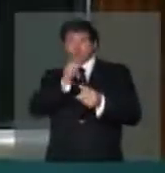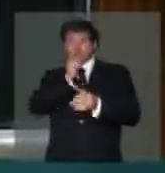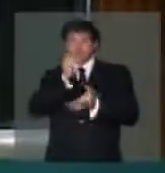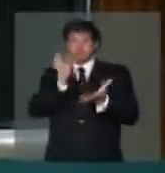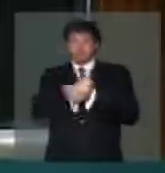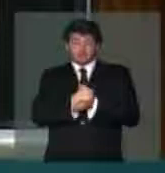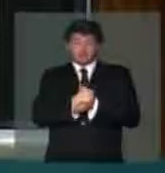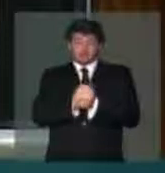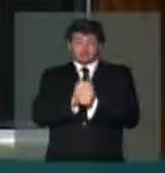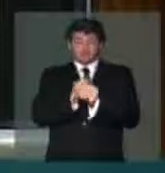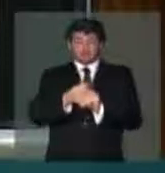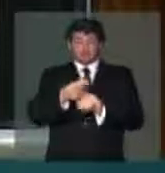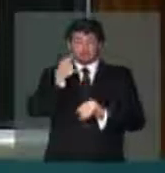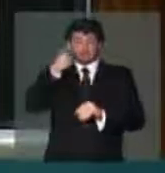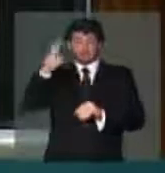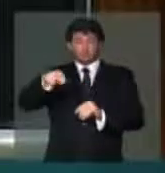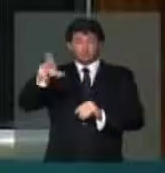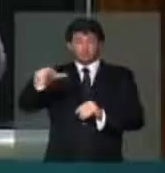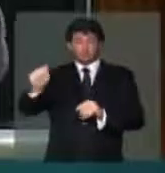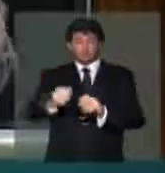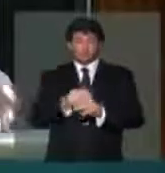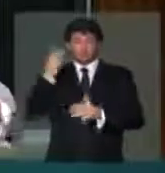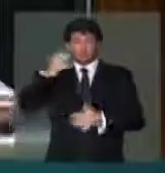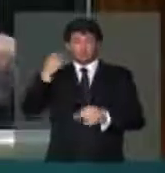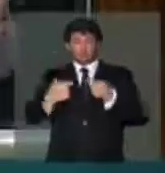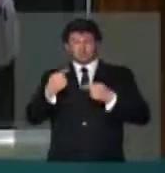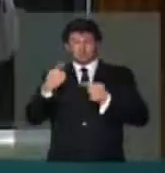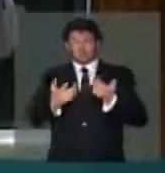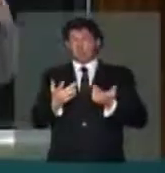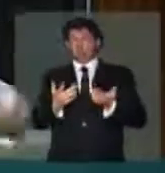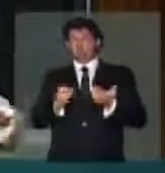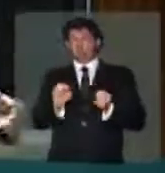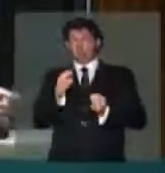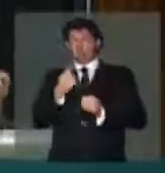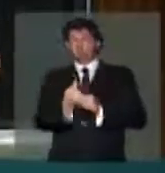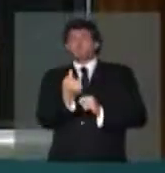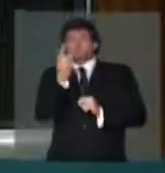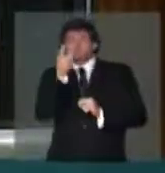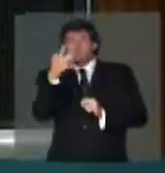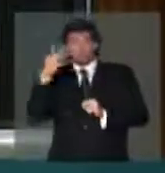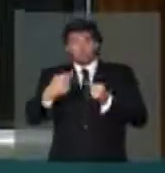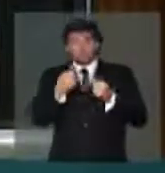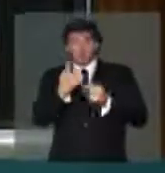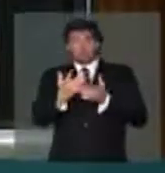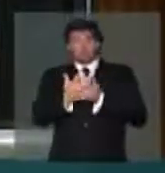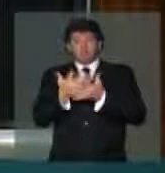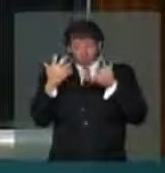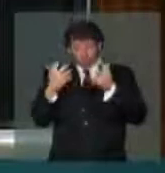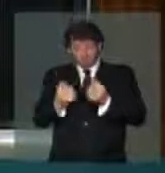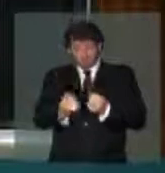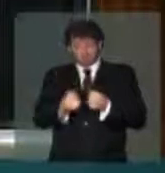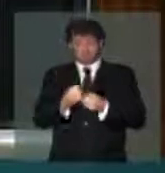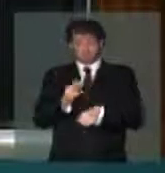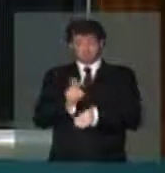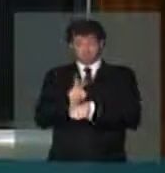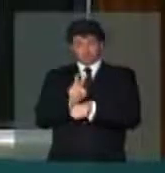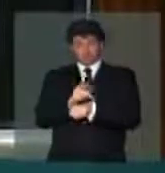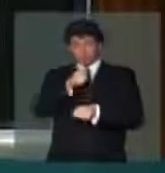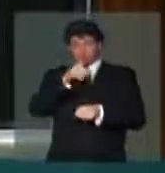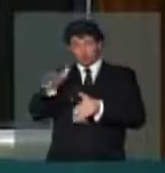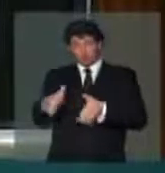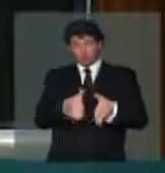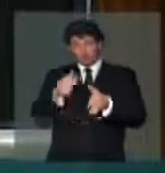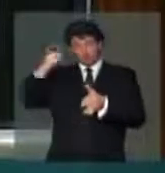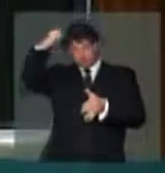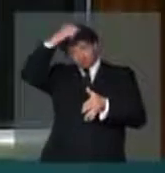Infelizmente, nunca se viu políticas, ou pelo menos uma política, que diz assim: vamos salvar o Rio São